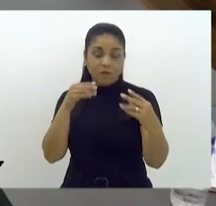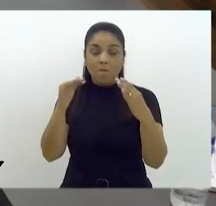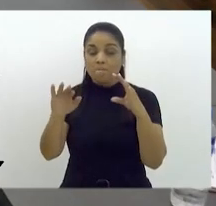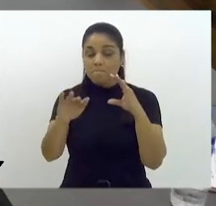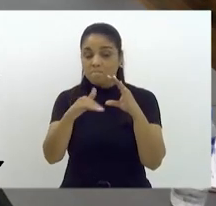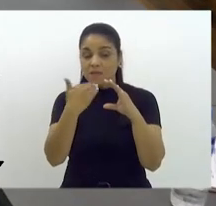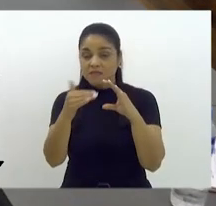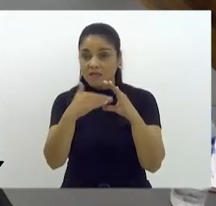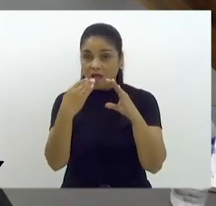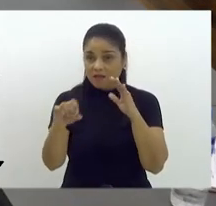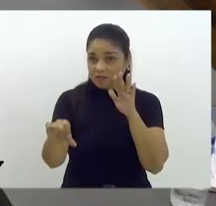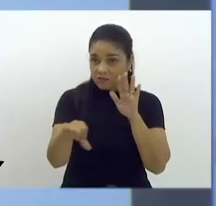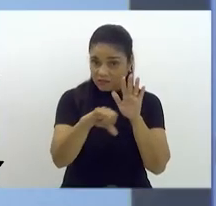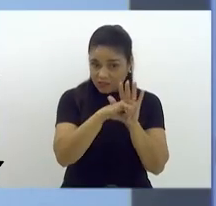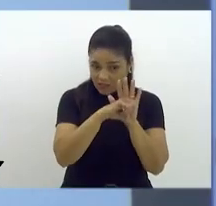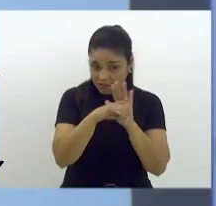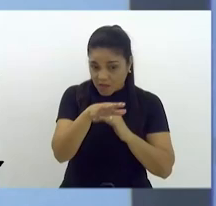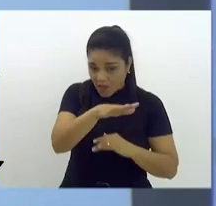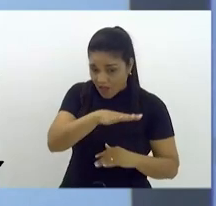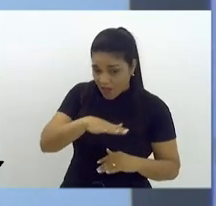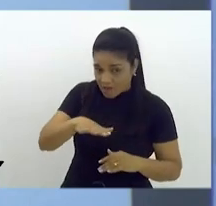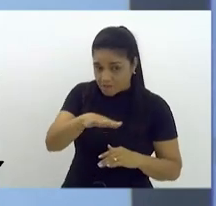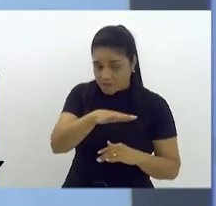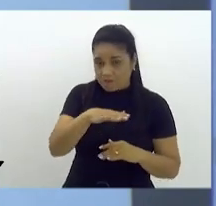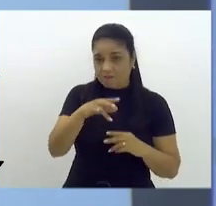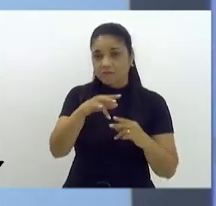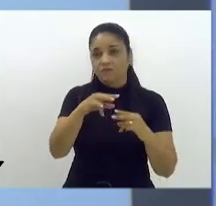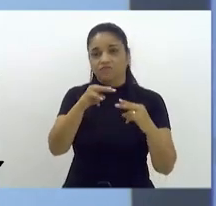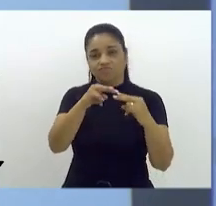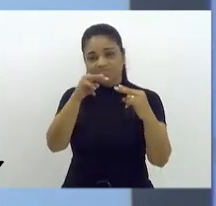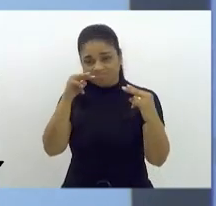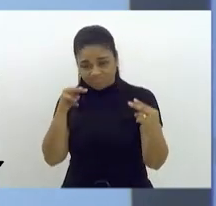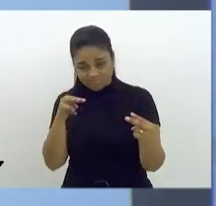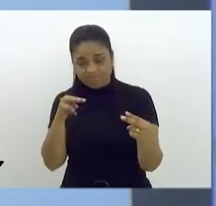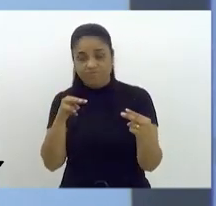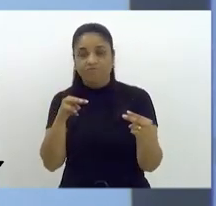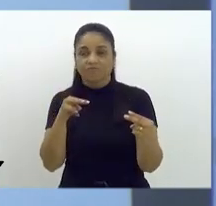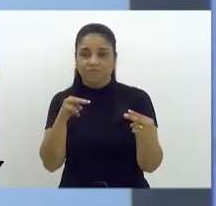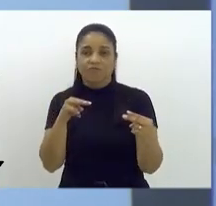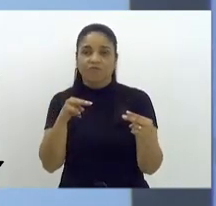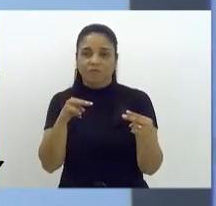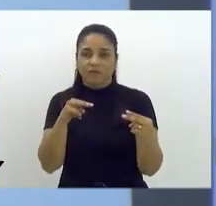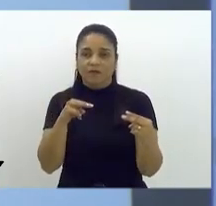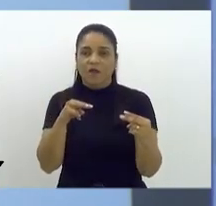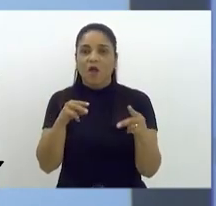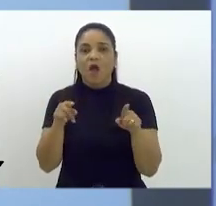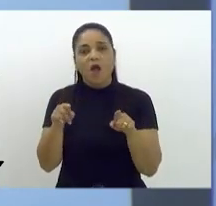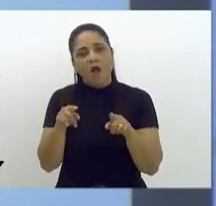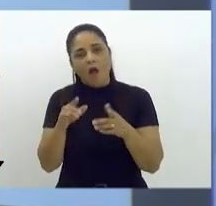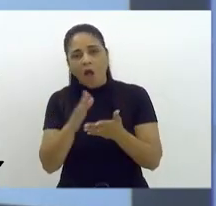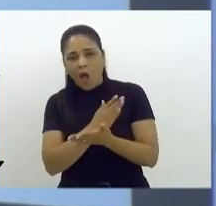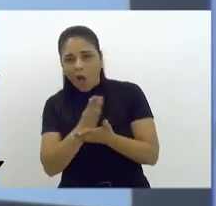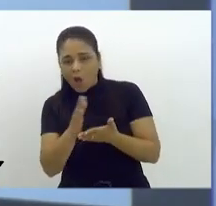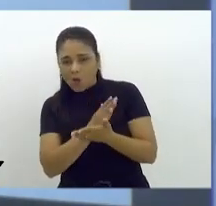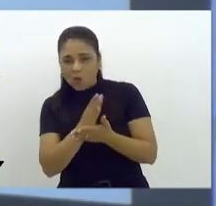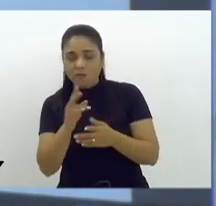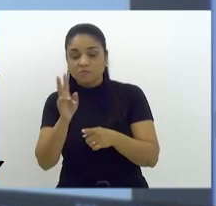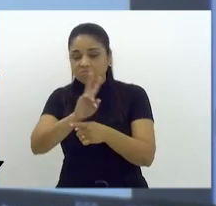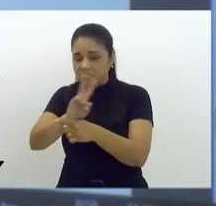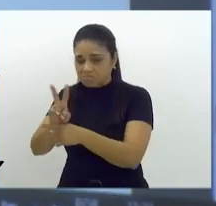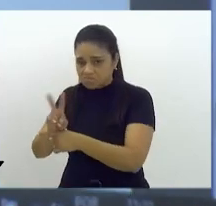foram considerados ambientes digital virtual então alguns dos comprimentos de medida protetiva podem ser